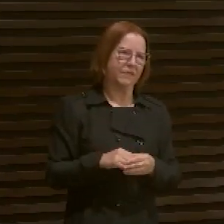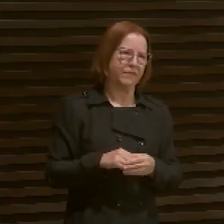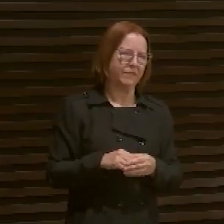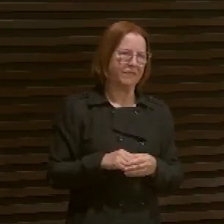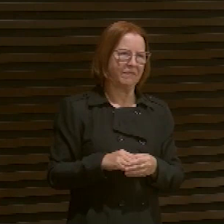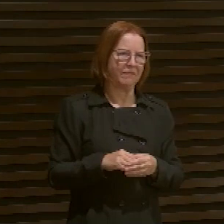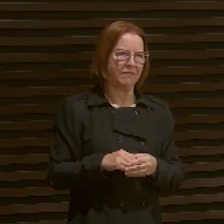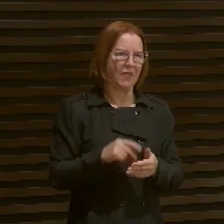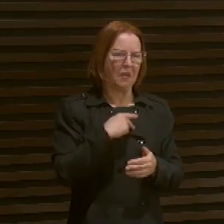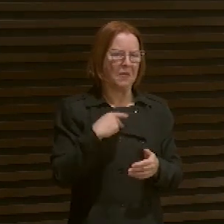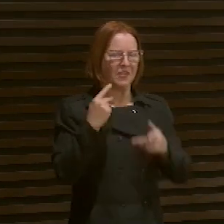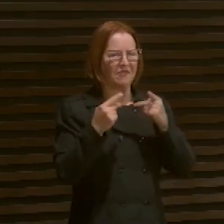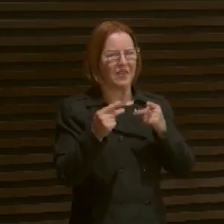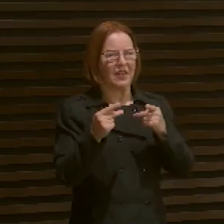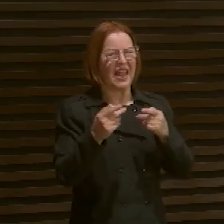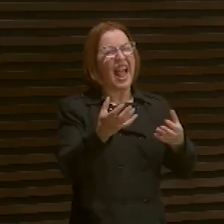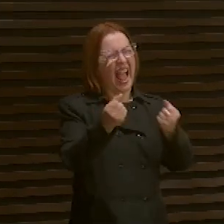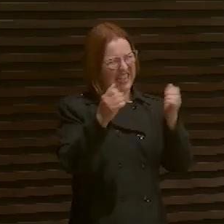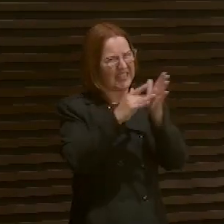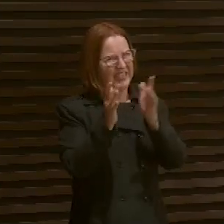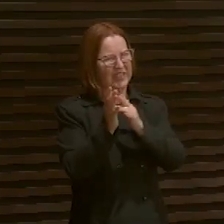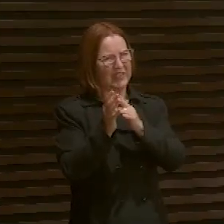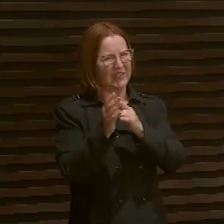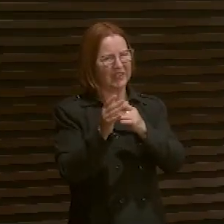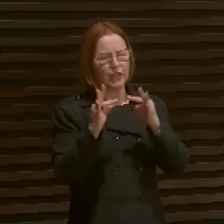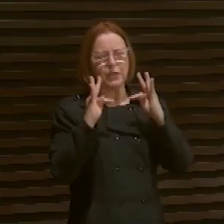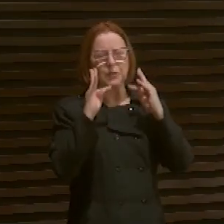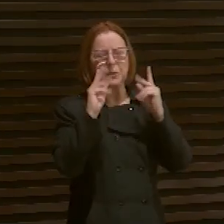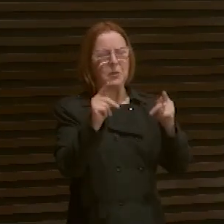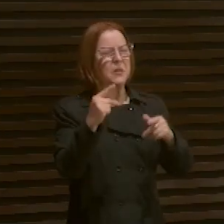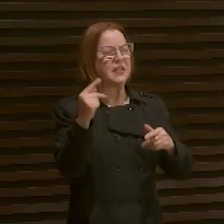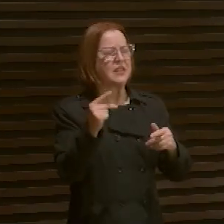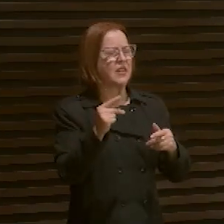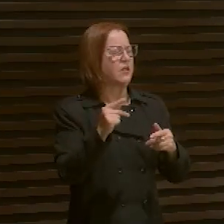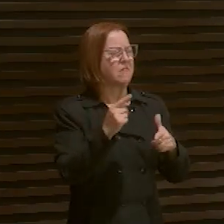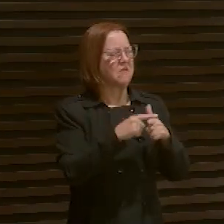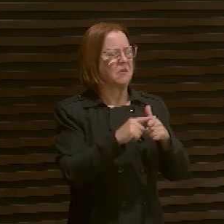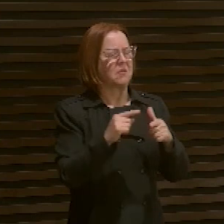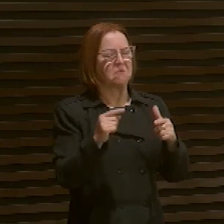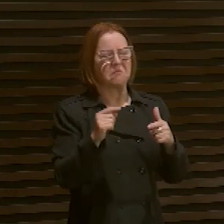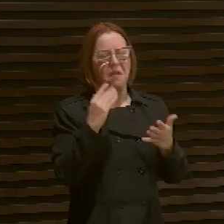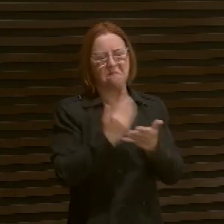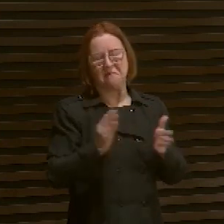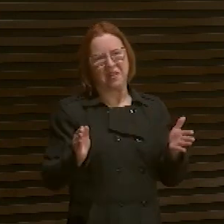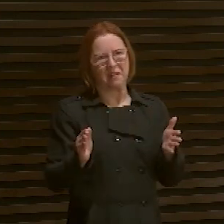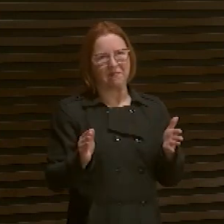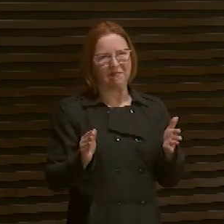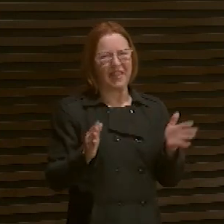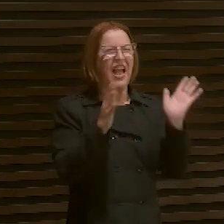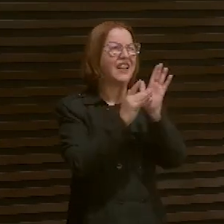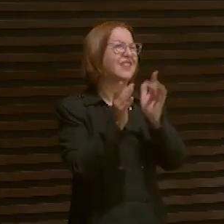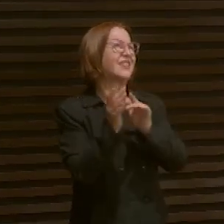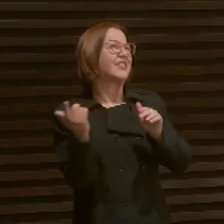Aceite Jesus, dizem eles, e todos os seus problemas serão resolvidos. Jesus está aqui para